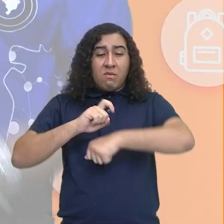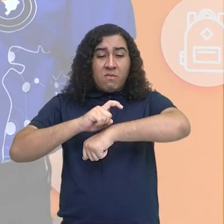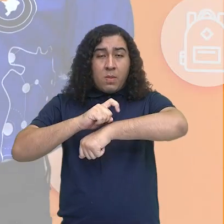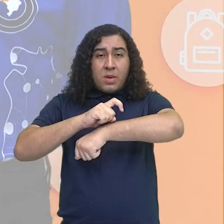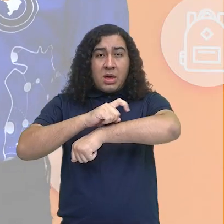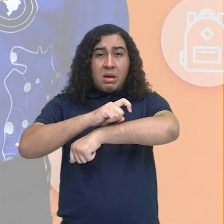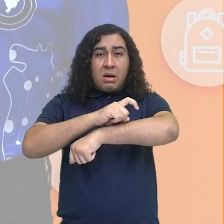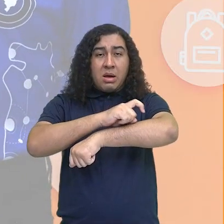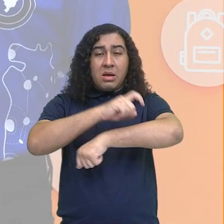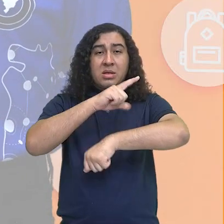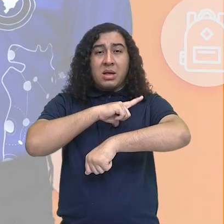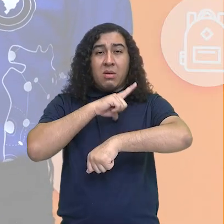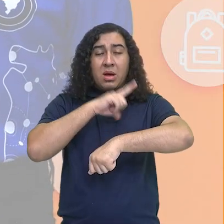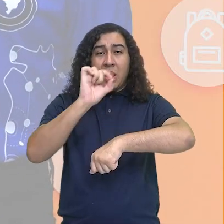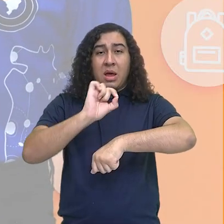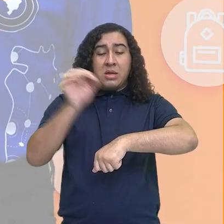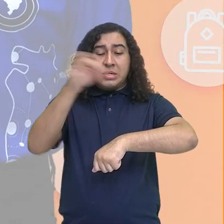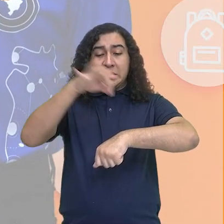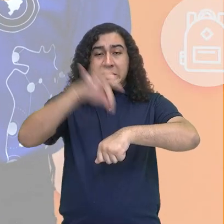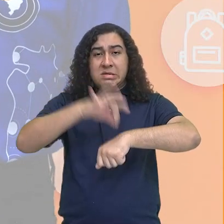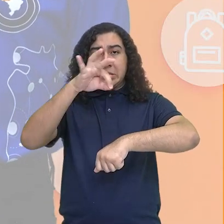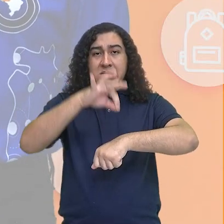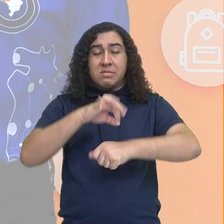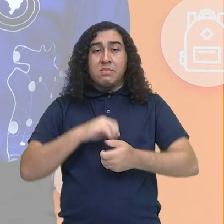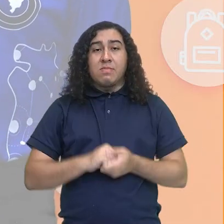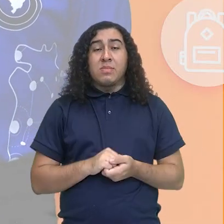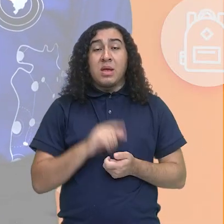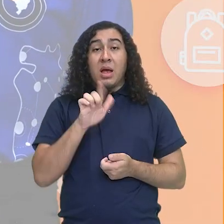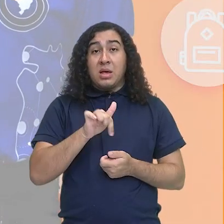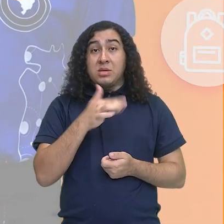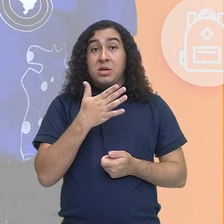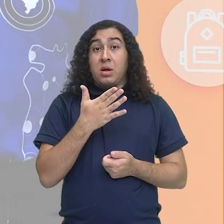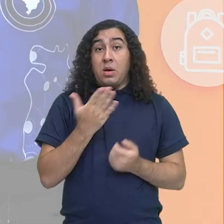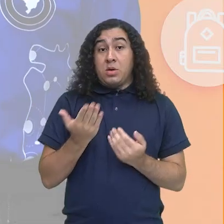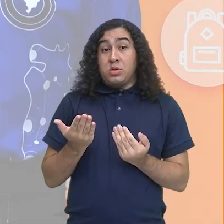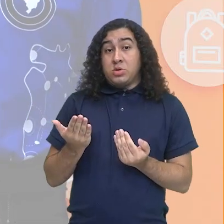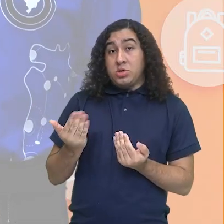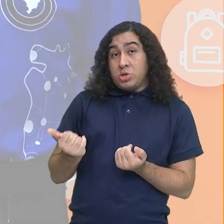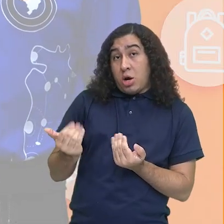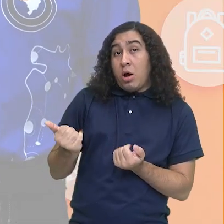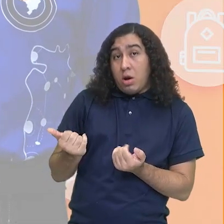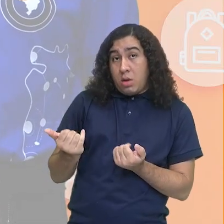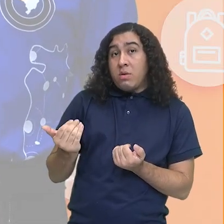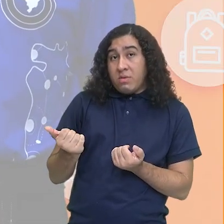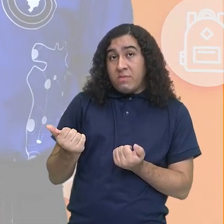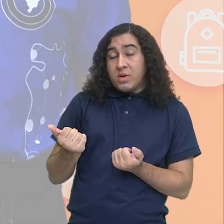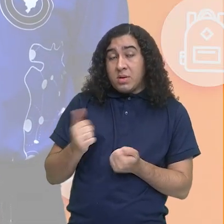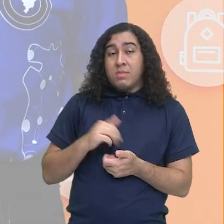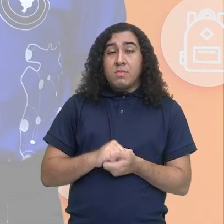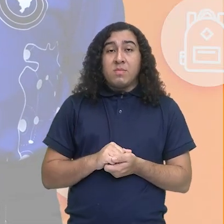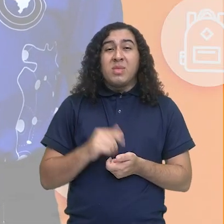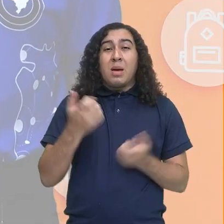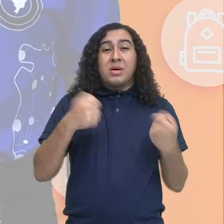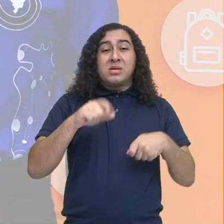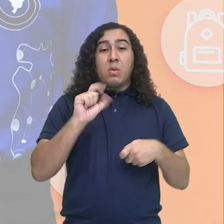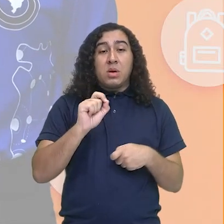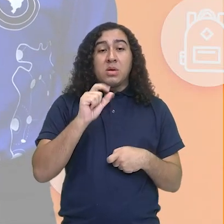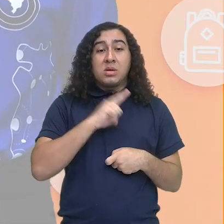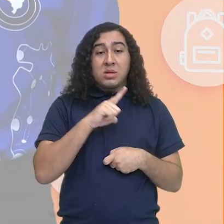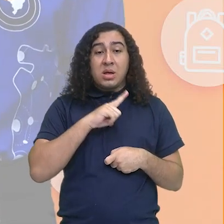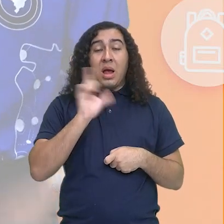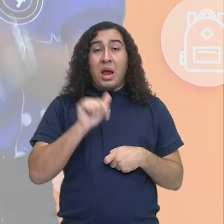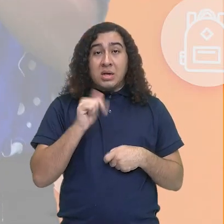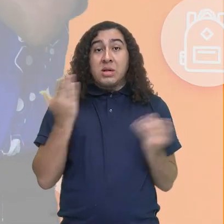que são a tucandeira. E este jovem rapaz, parece um adolescente, e de fato tem que passar por